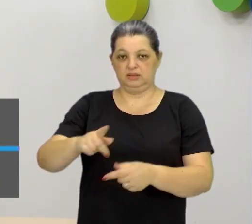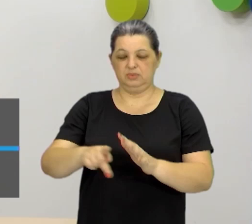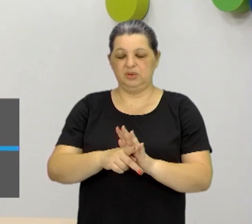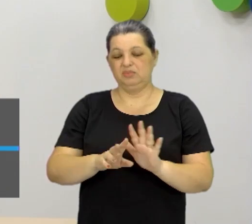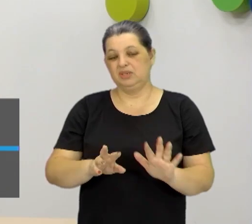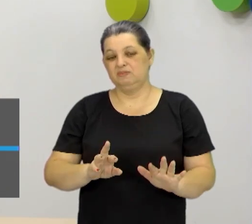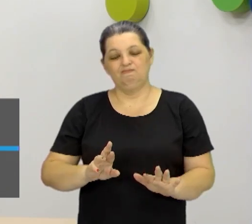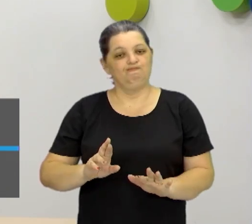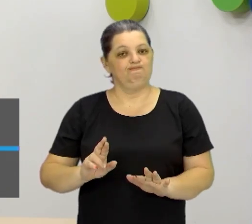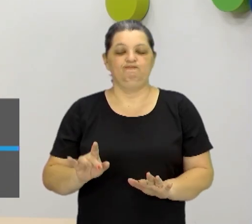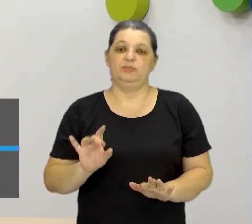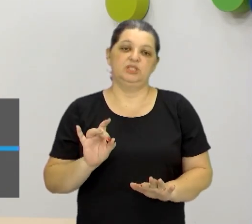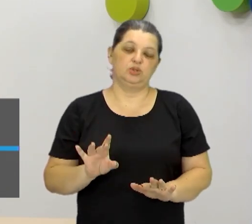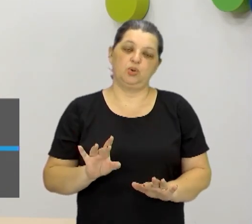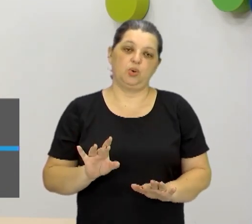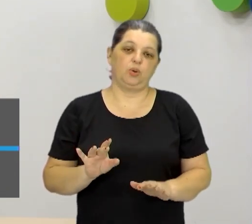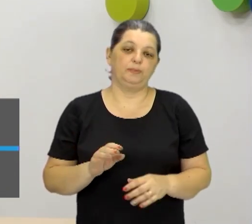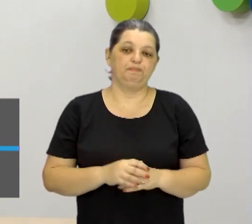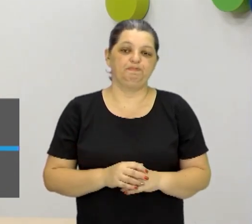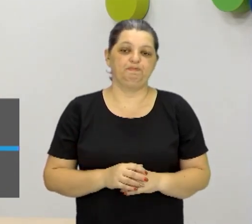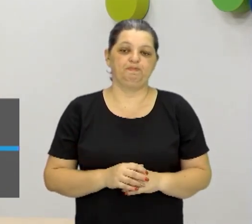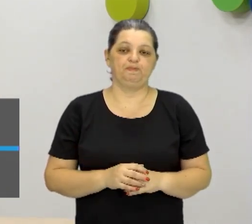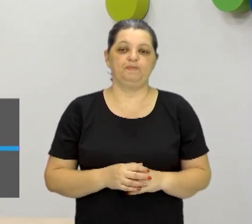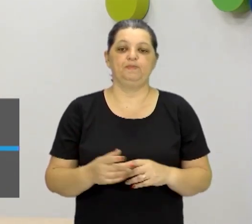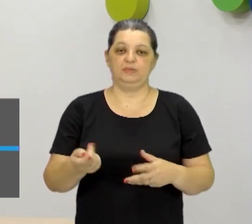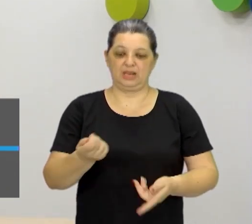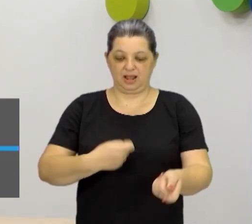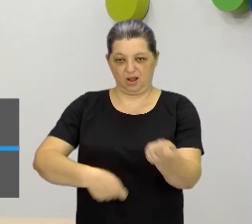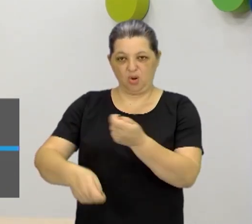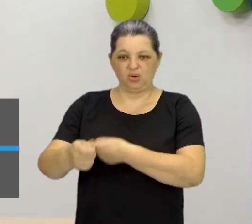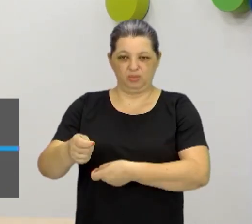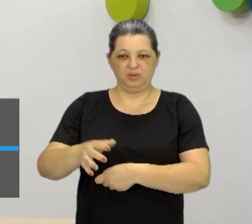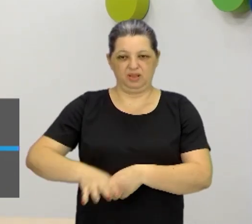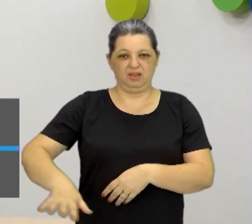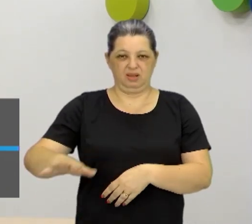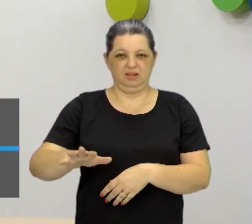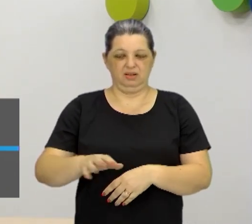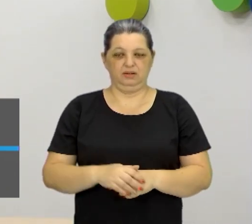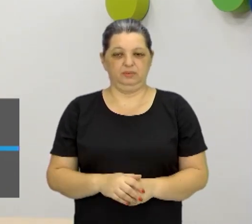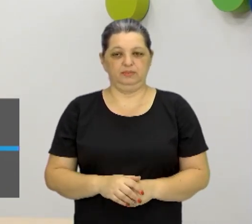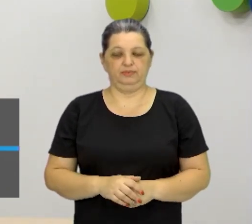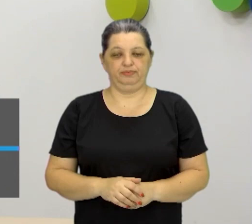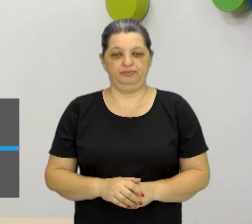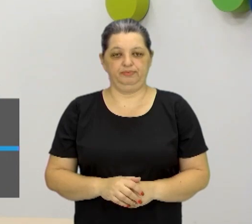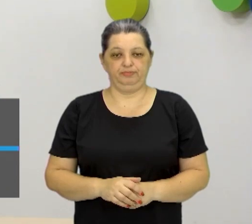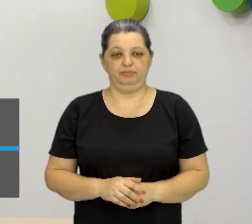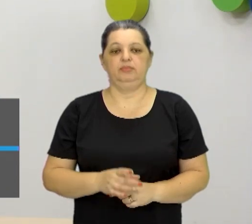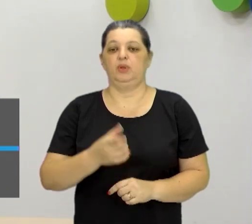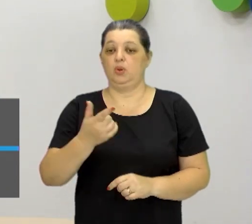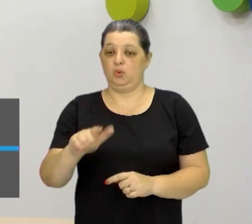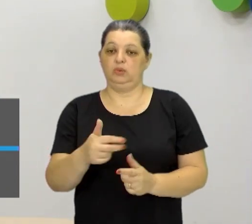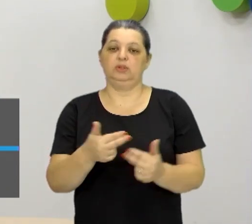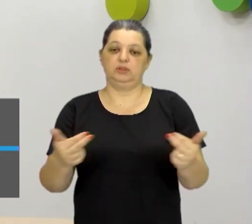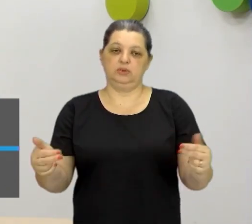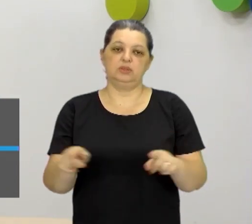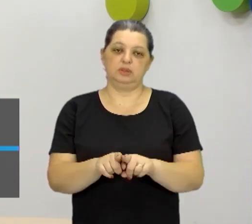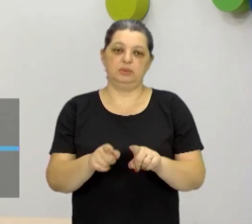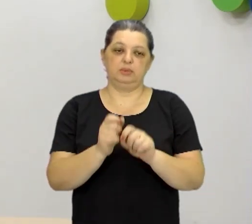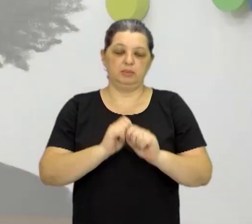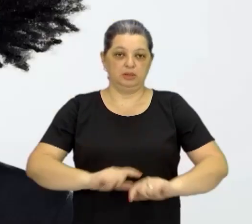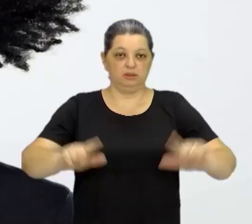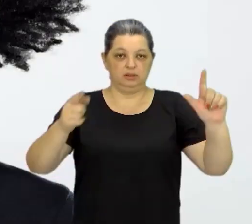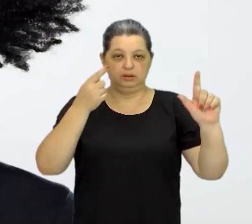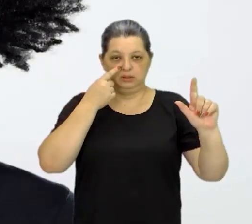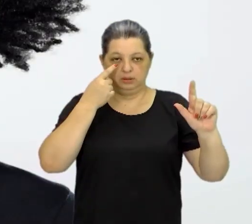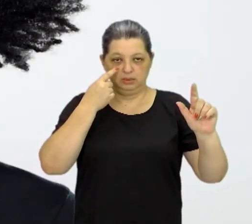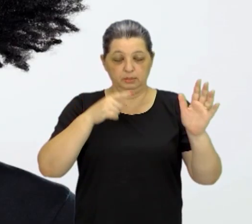é somente sobre economia, né? A globalização ela trata de outras questões. E aí eu vou deixar na tela para vocês